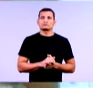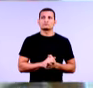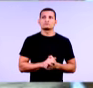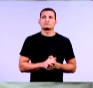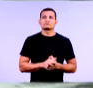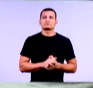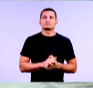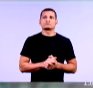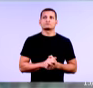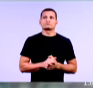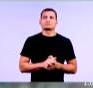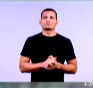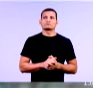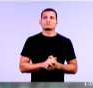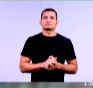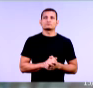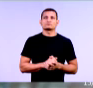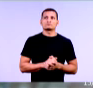lá.